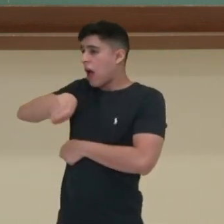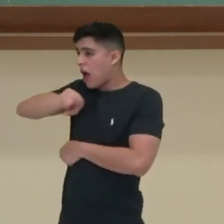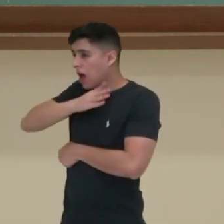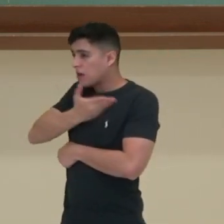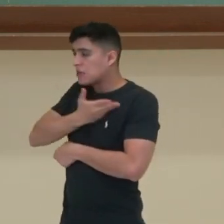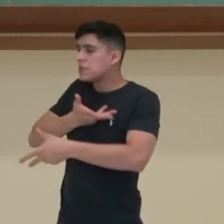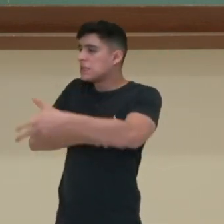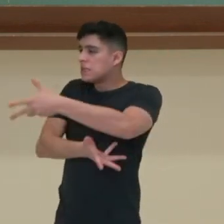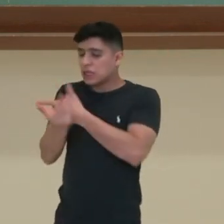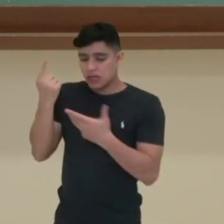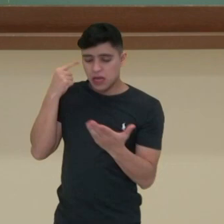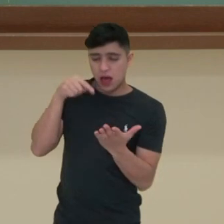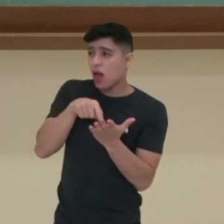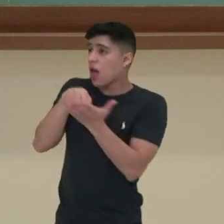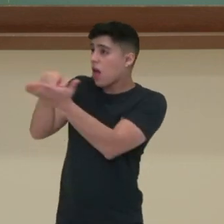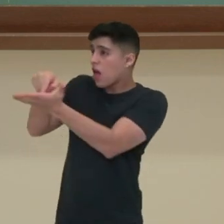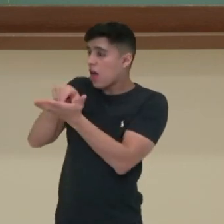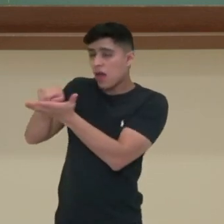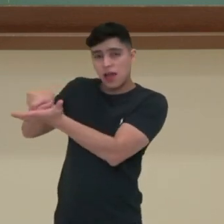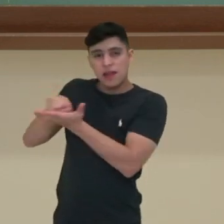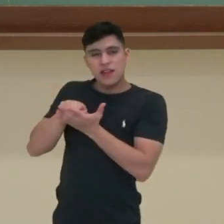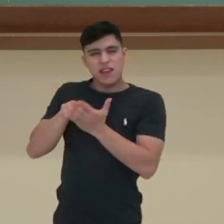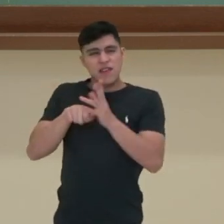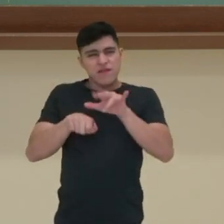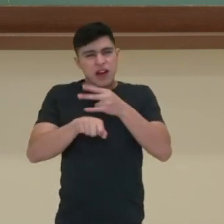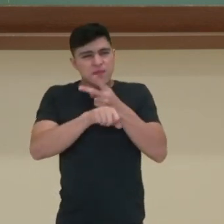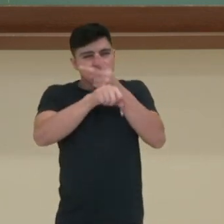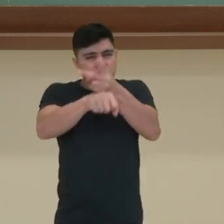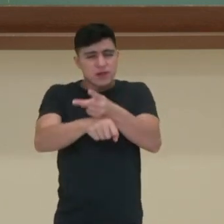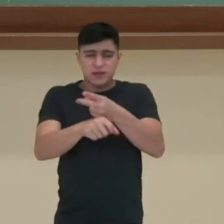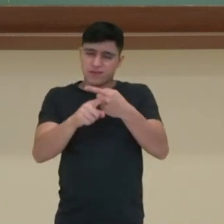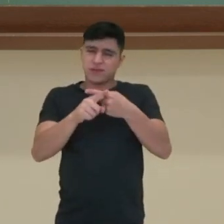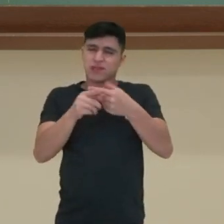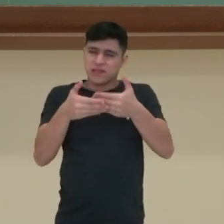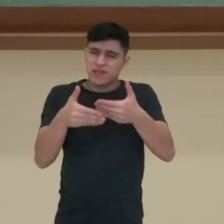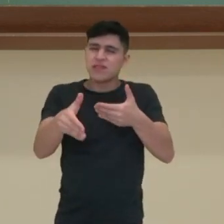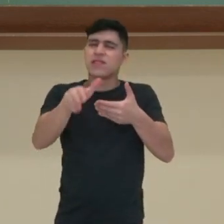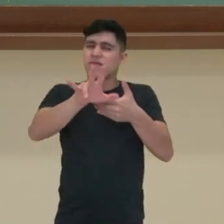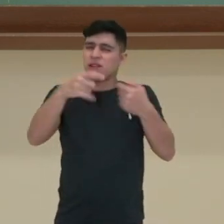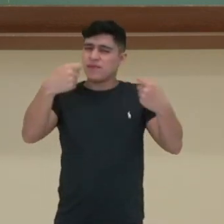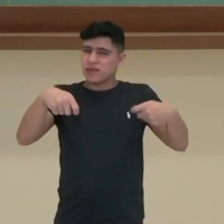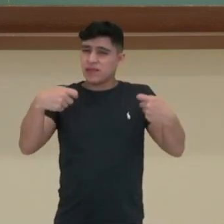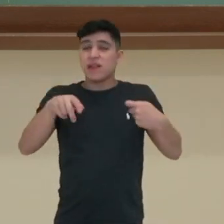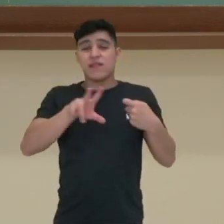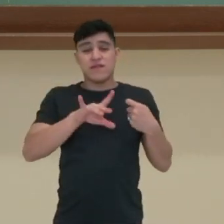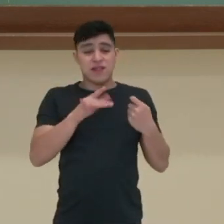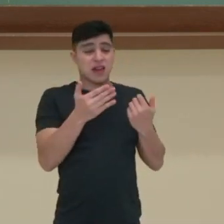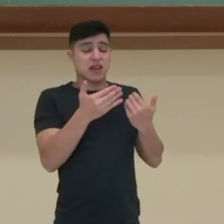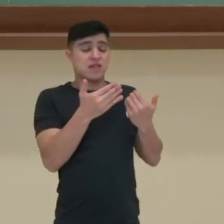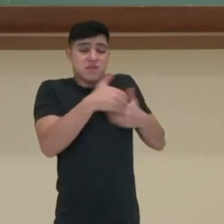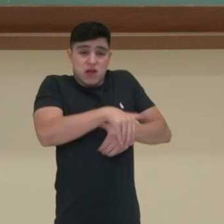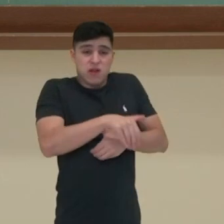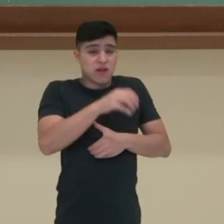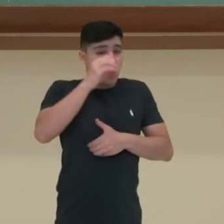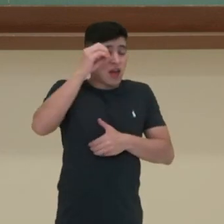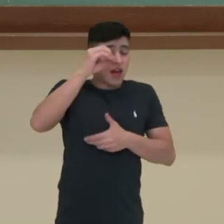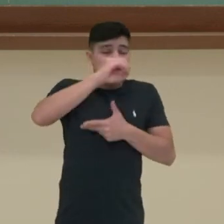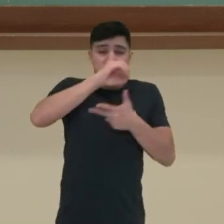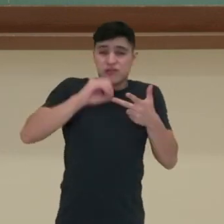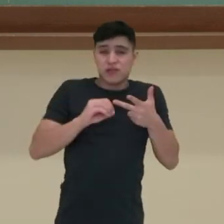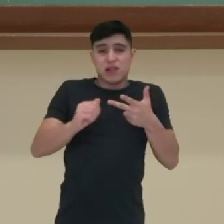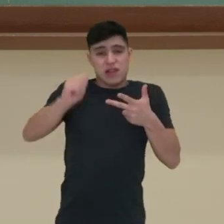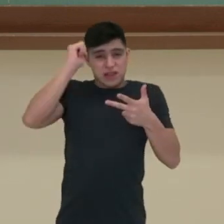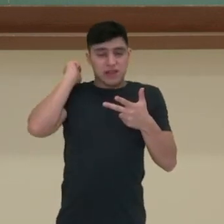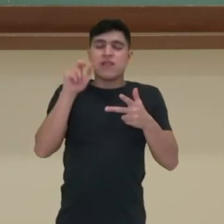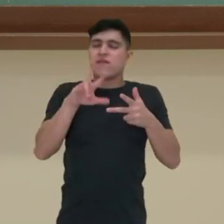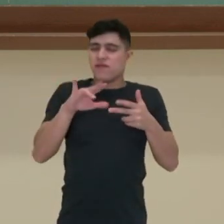dúvidas, pesquisa, vai atrás que você vai precisar disso, dessa informação. Isso vai cair no vestibular, isso pode cair no Enem, tá? Isso vai